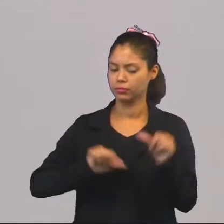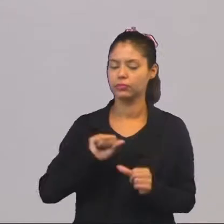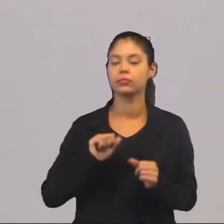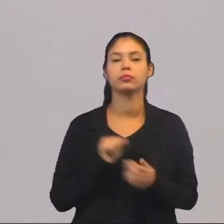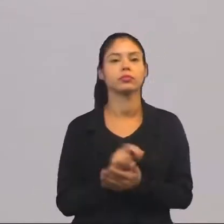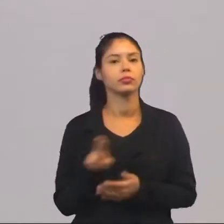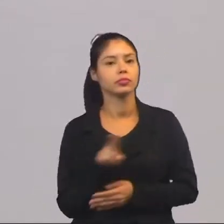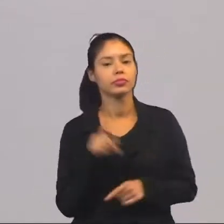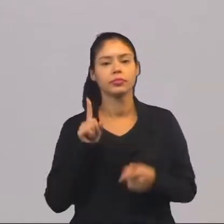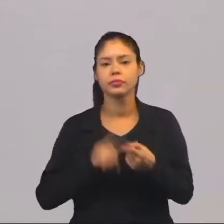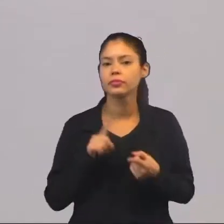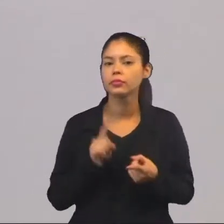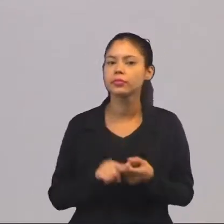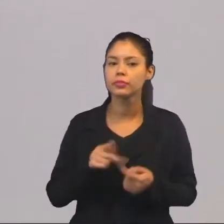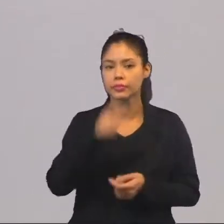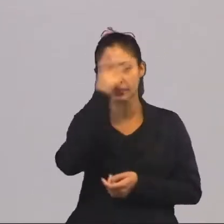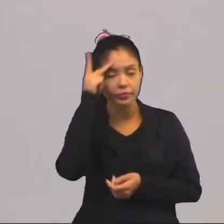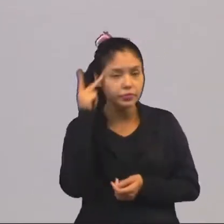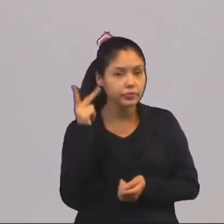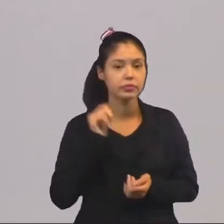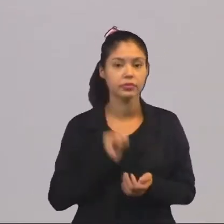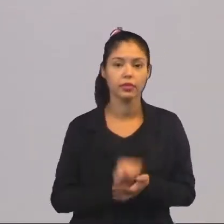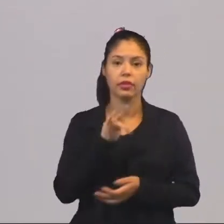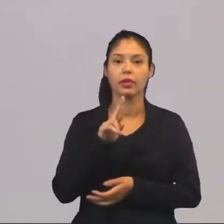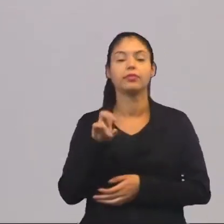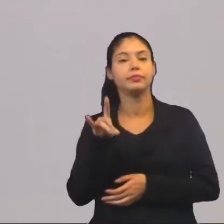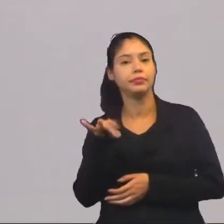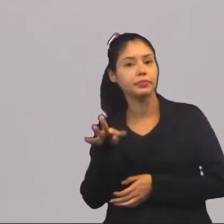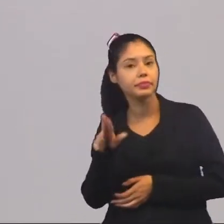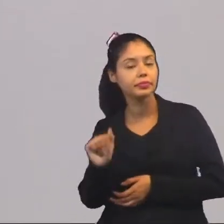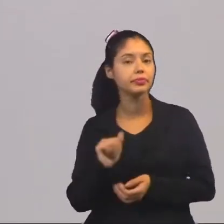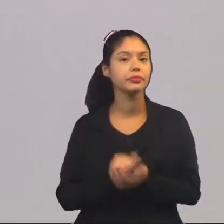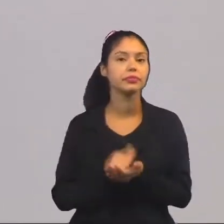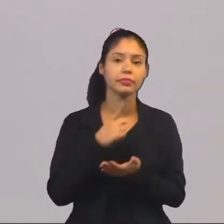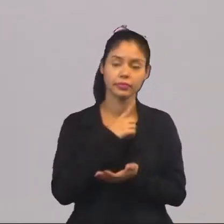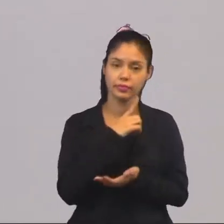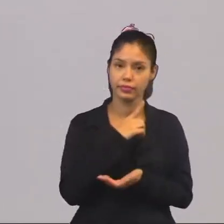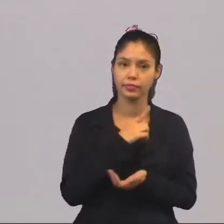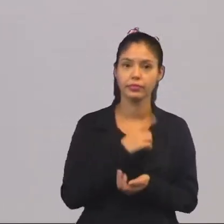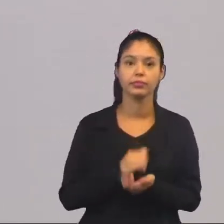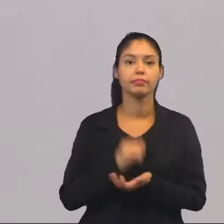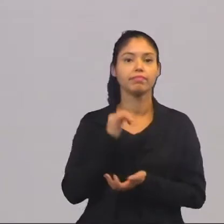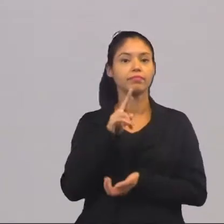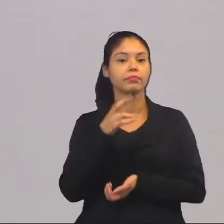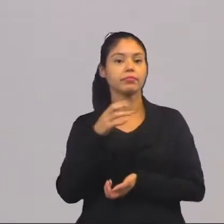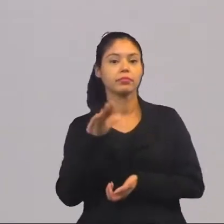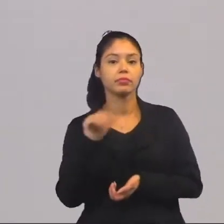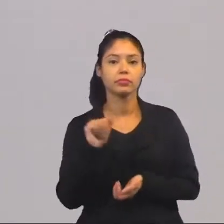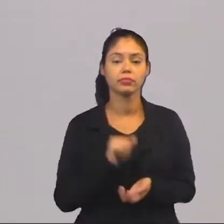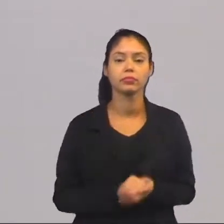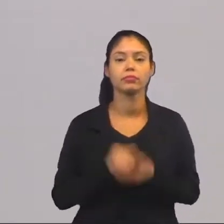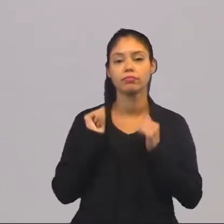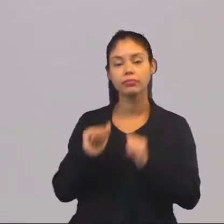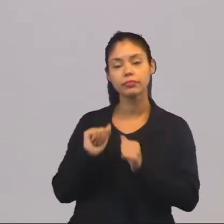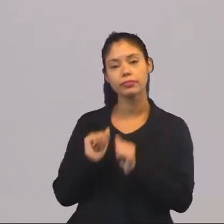aí a nomenclatura, porque a pessoa que ela é infectada, ela tem uma infecção que pode